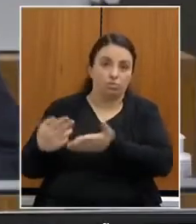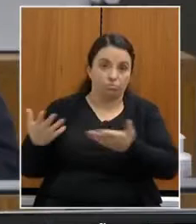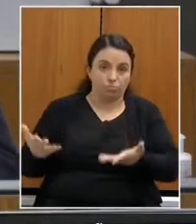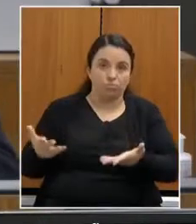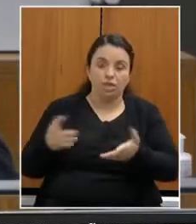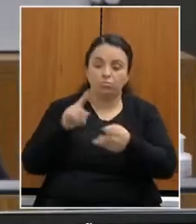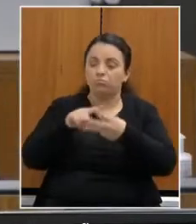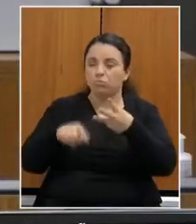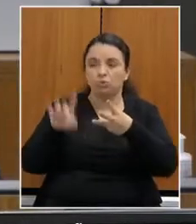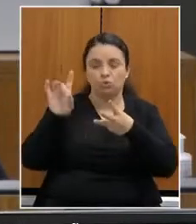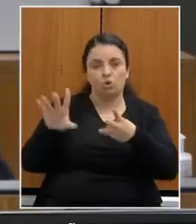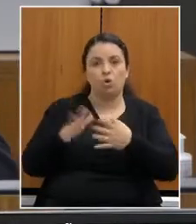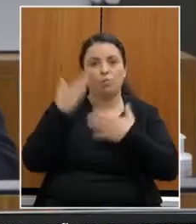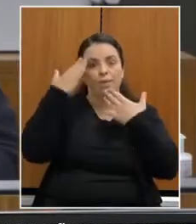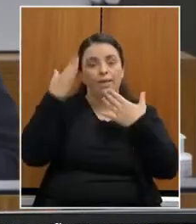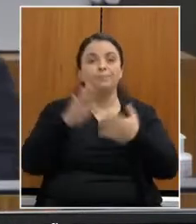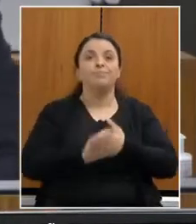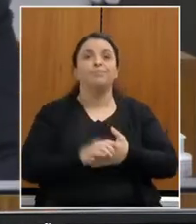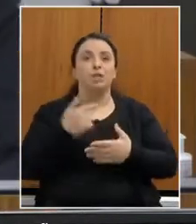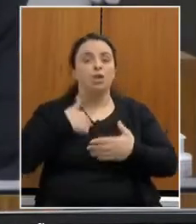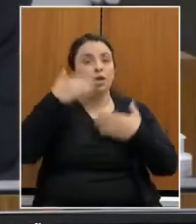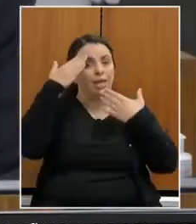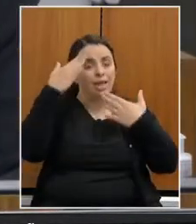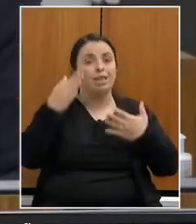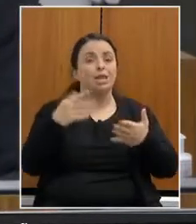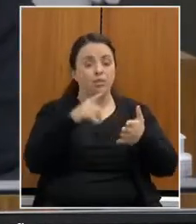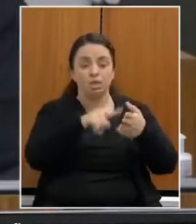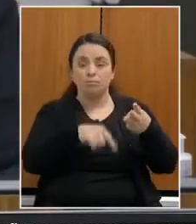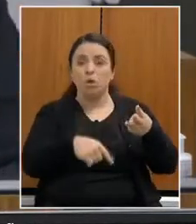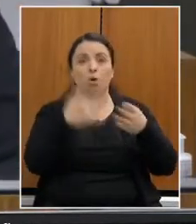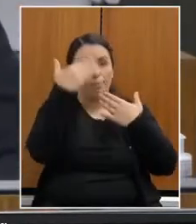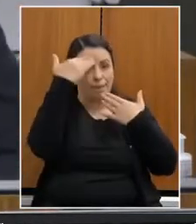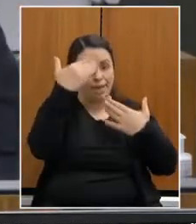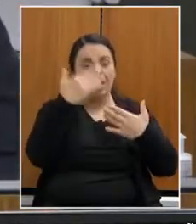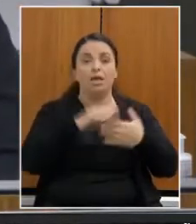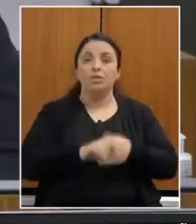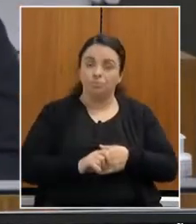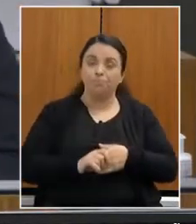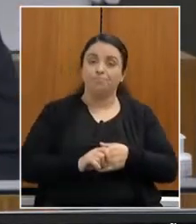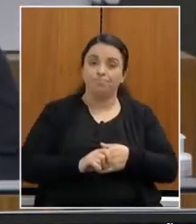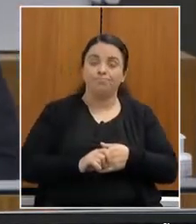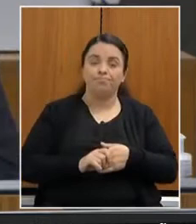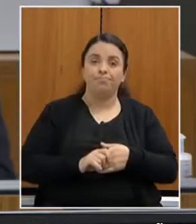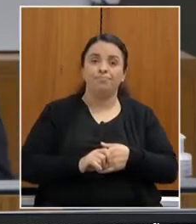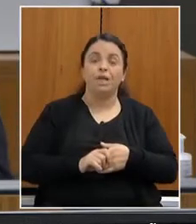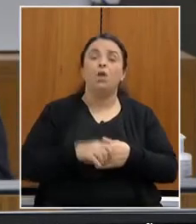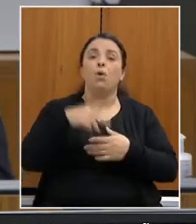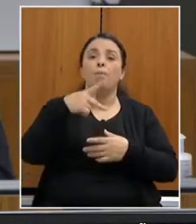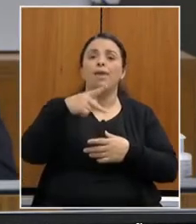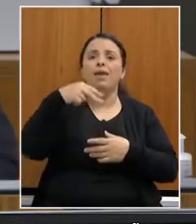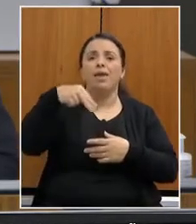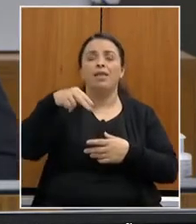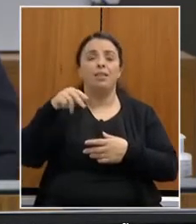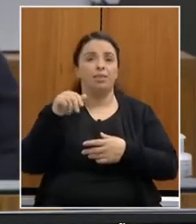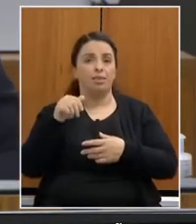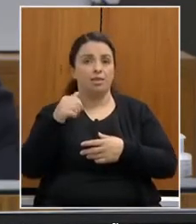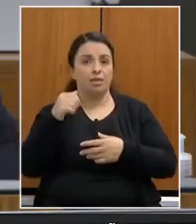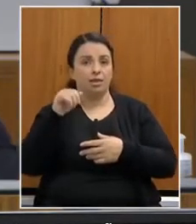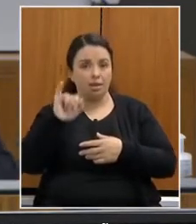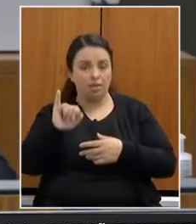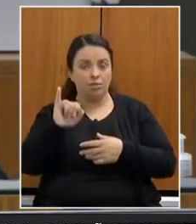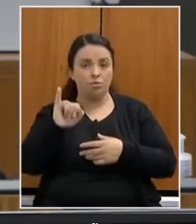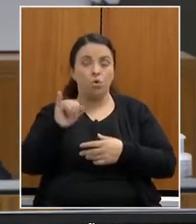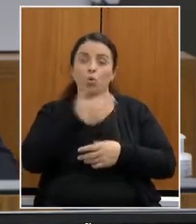agradeço ao deputado doutor Paulo obrigado pelas perguntas padronização então PNI o governo de